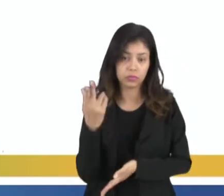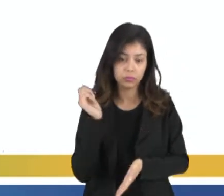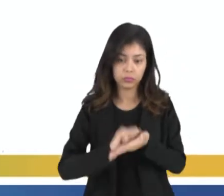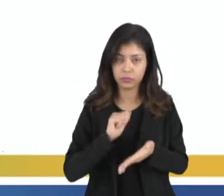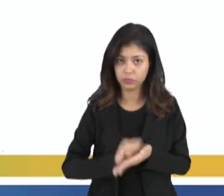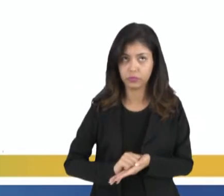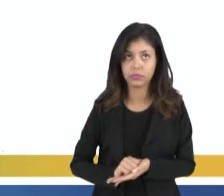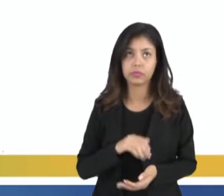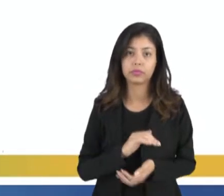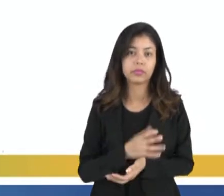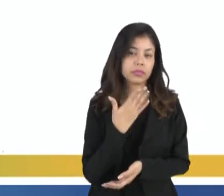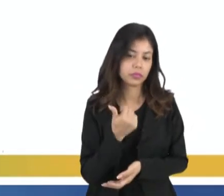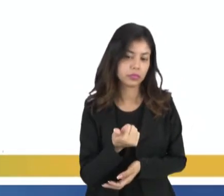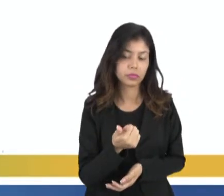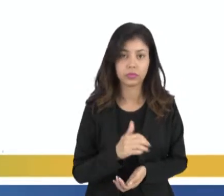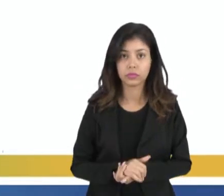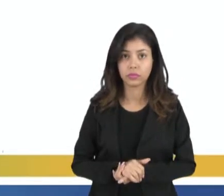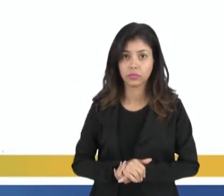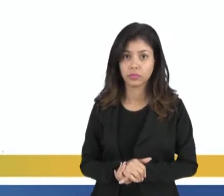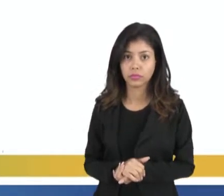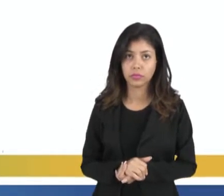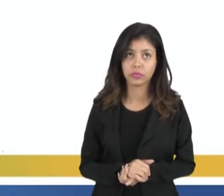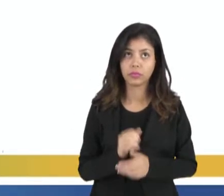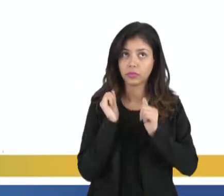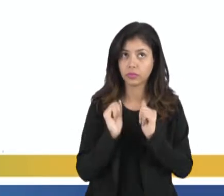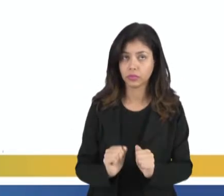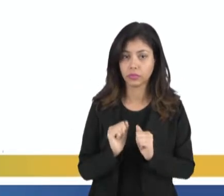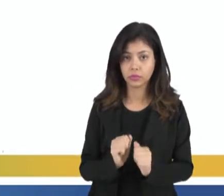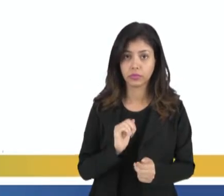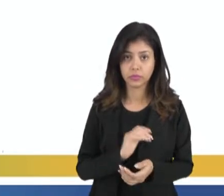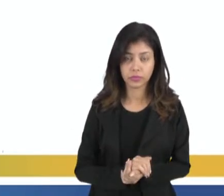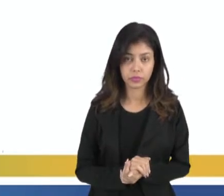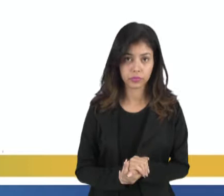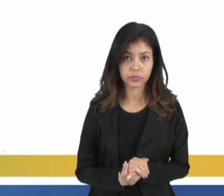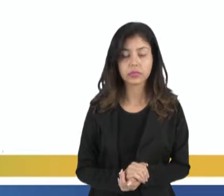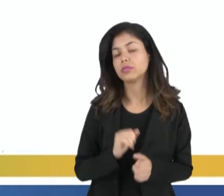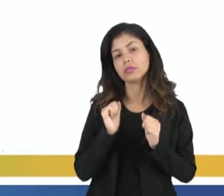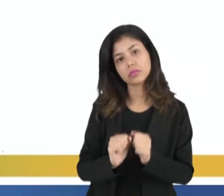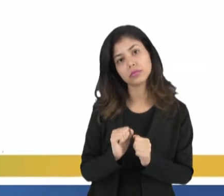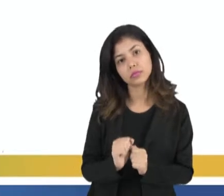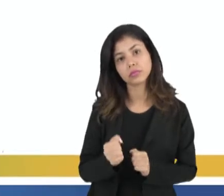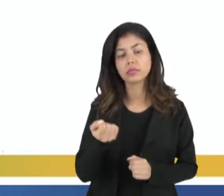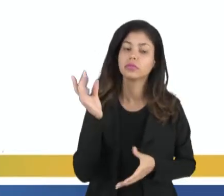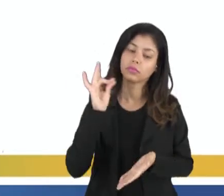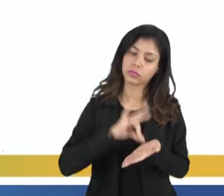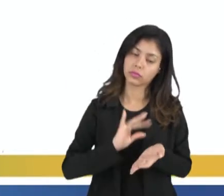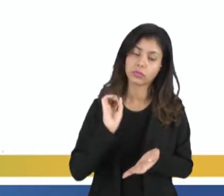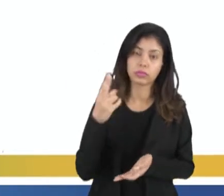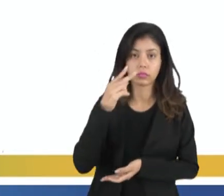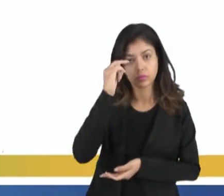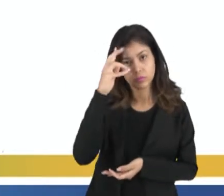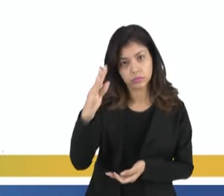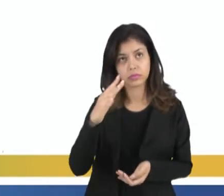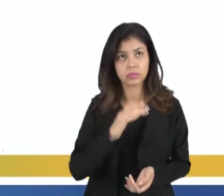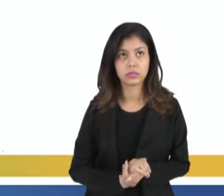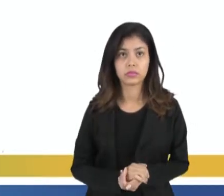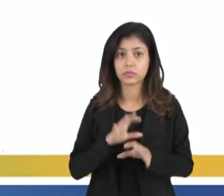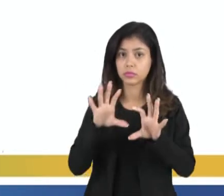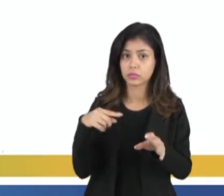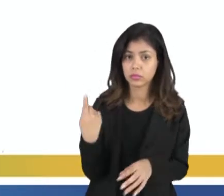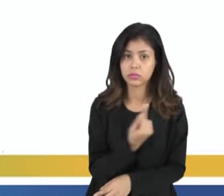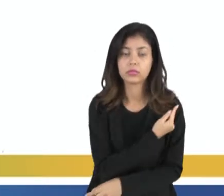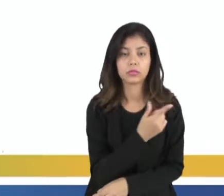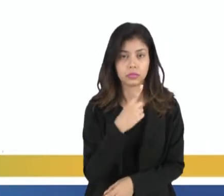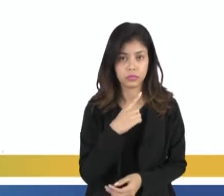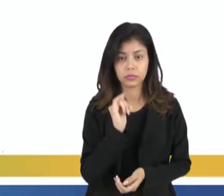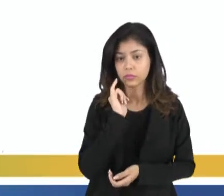forma escrita, tá certo? E ela pode ser real ou ela pode ser inventada, imaginada, tá? Assim nós